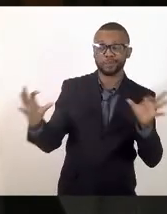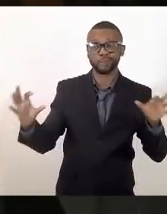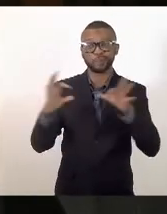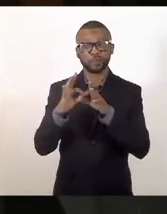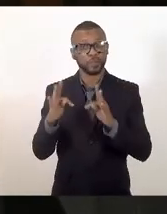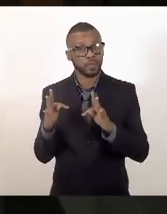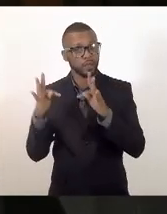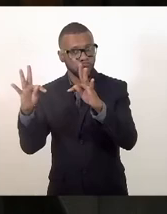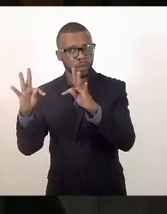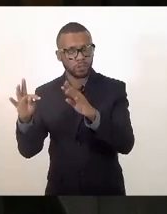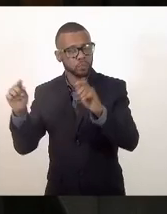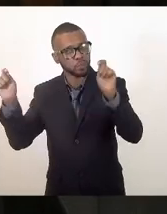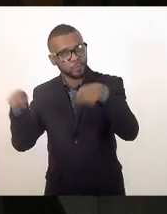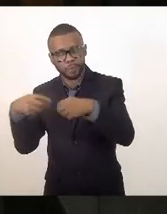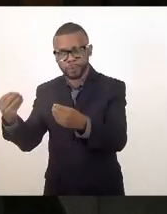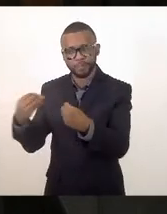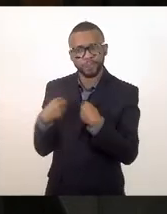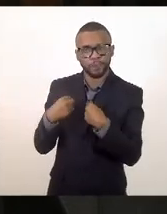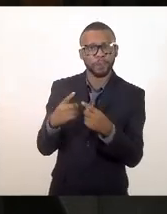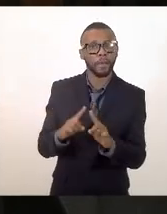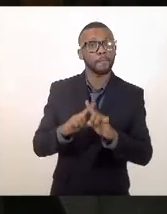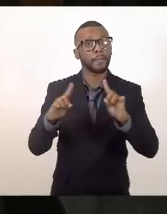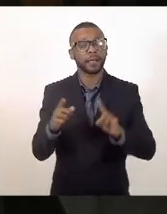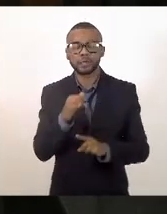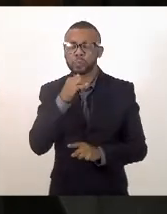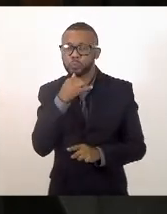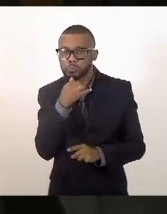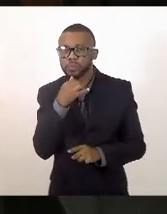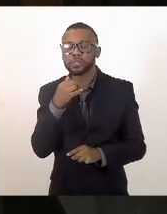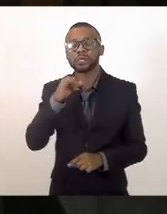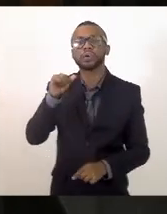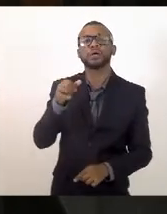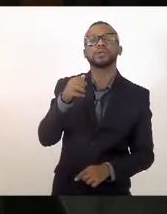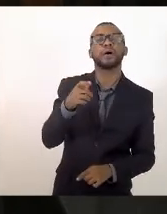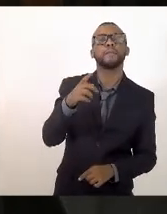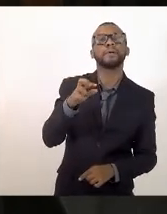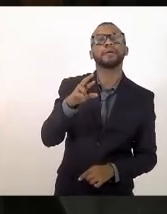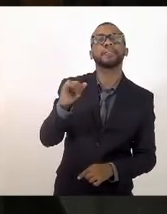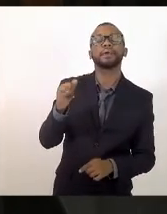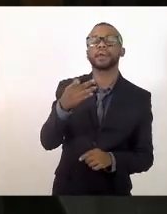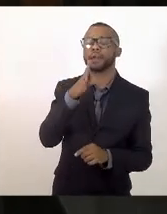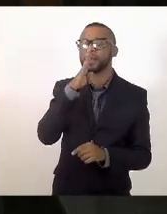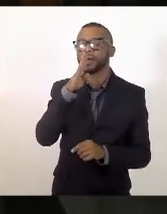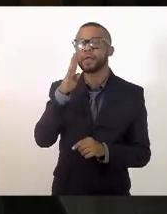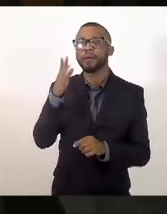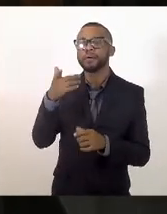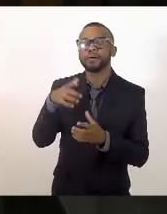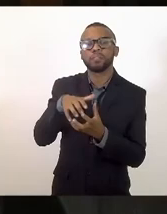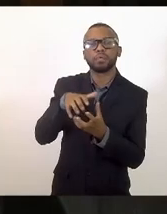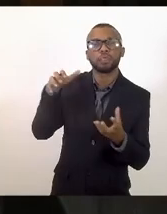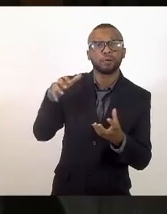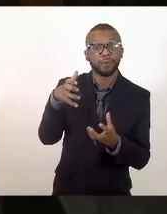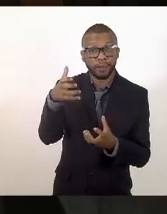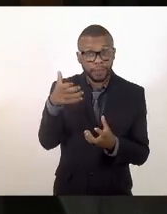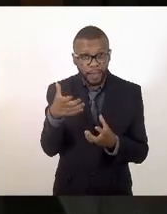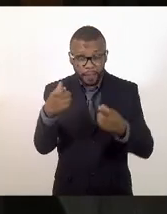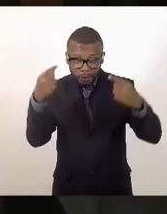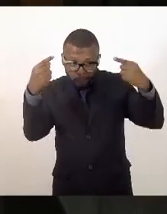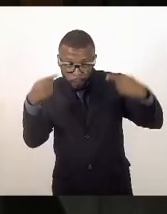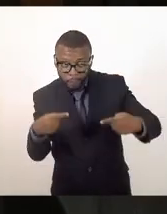nos permite isso, mas, infelizmente, Japeri, parado no tempo, exige que aquele que quer participar do seu certame